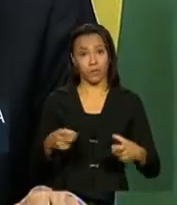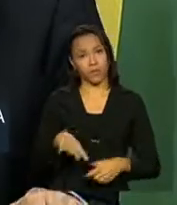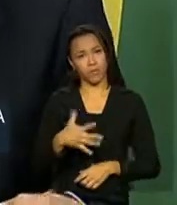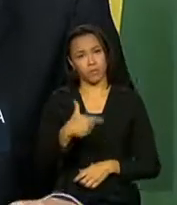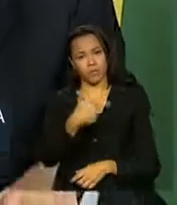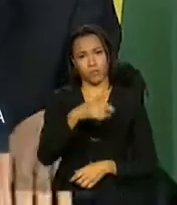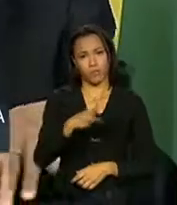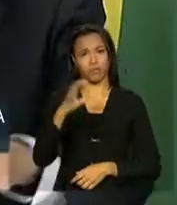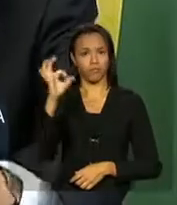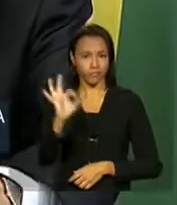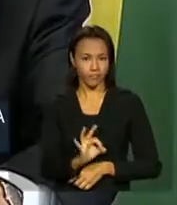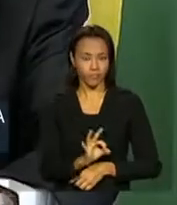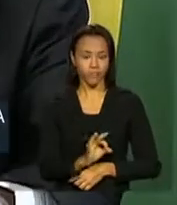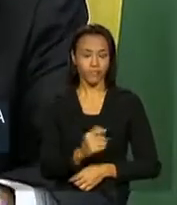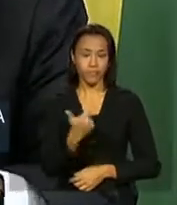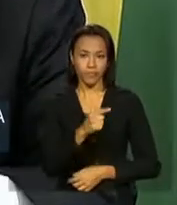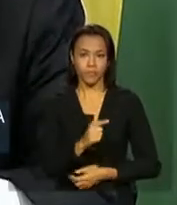24%.